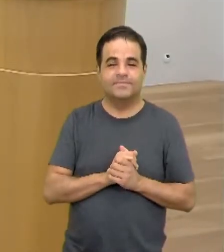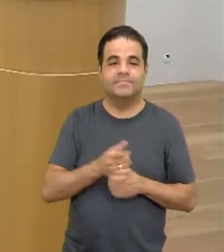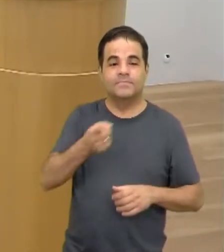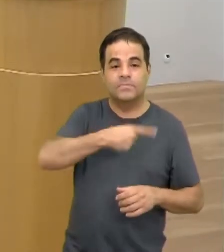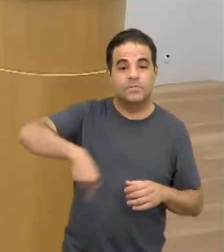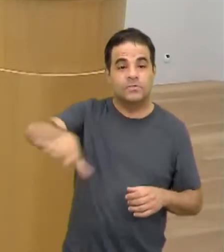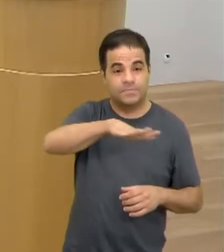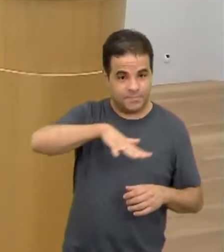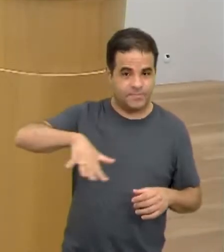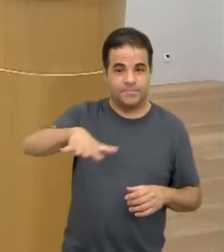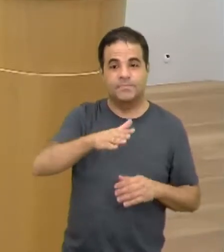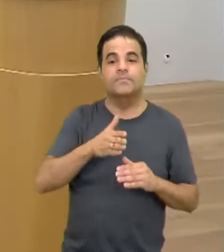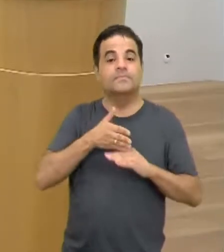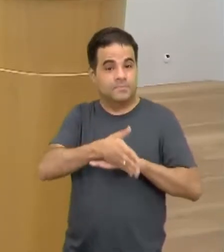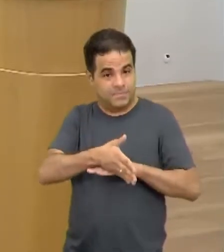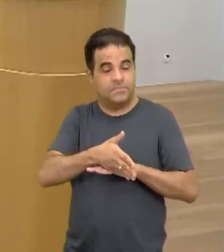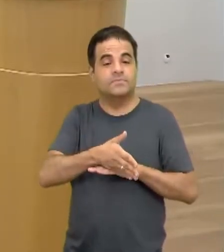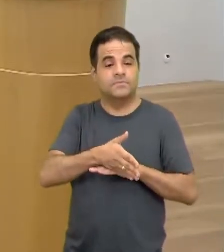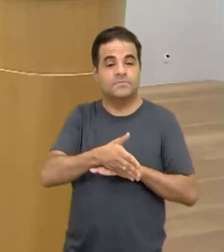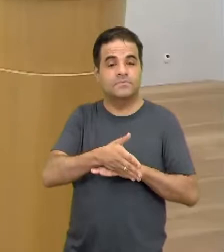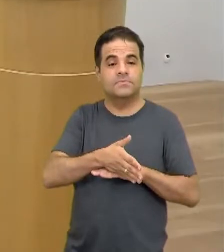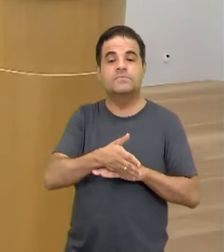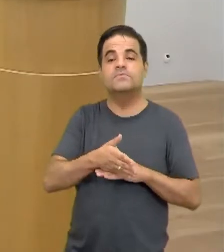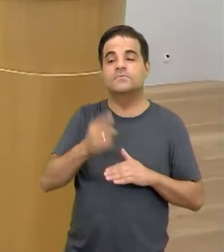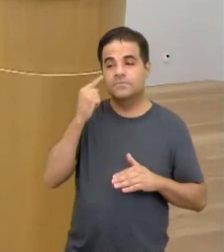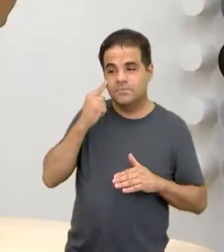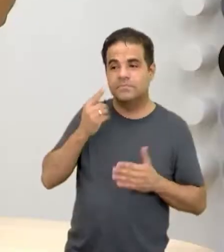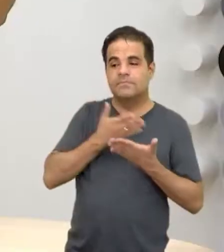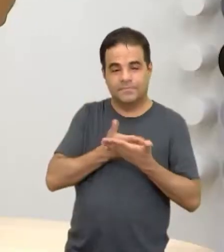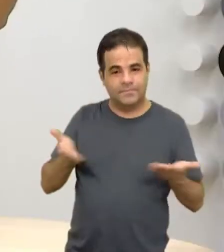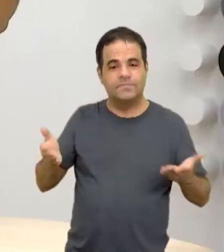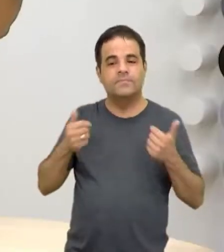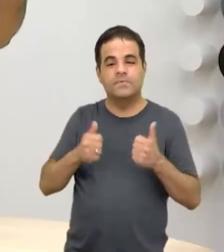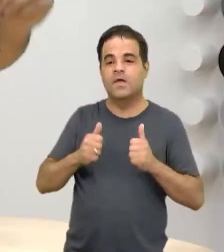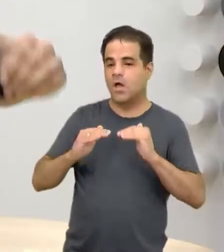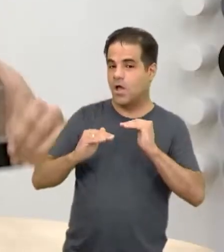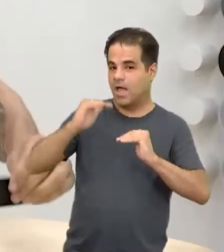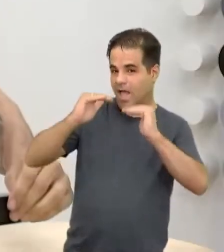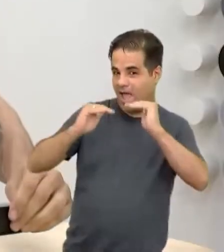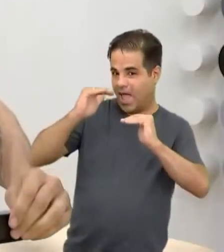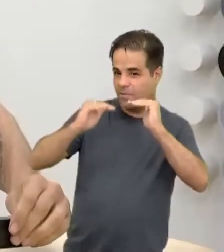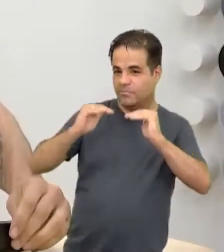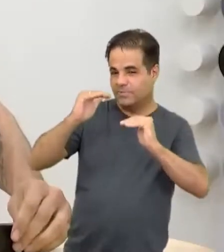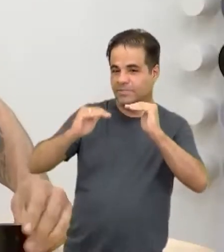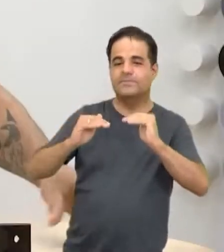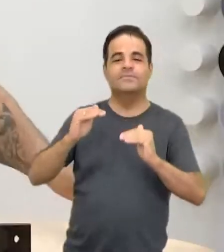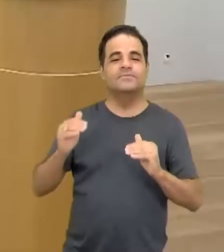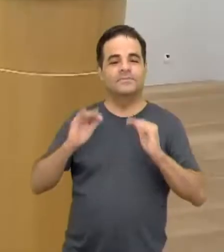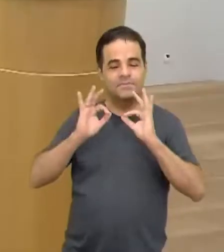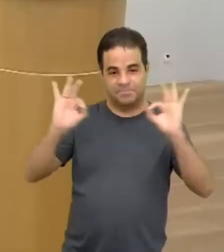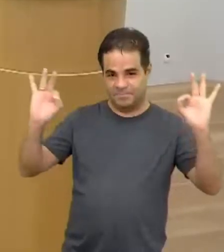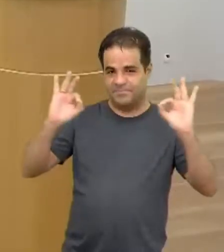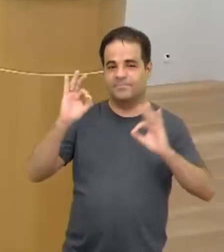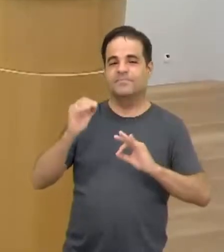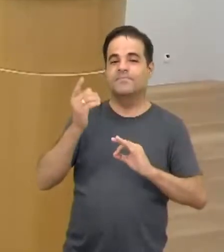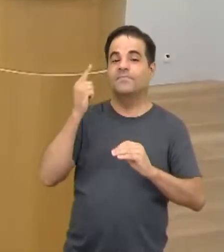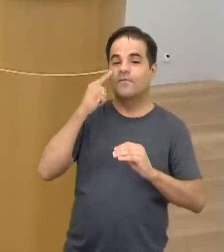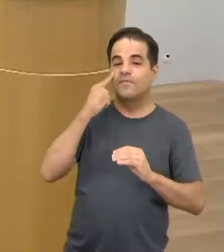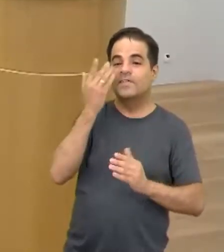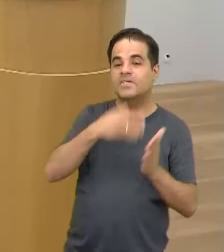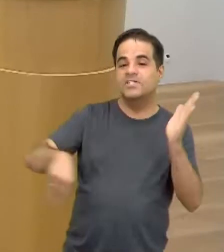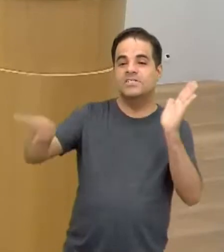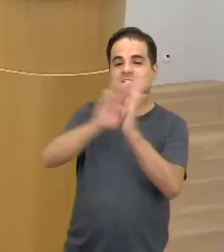Estamos no nível, então. Estamos no nível, tá Estamos alto no ó. nível. E quando eu subir aqui, ó, alto nível, tá? Alto nível. Vamos ver se até o final da aula a gente vai chegar A gente chega no